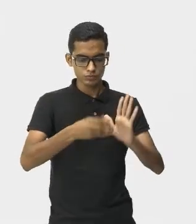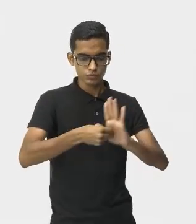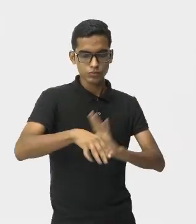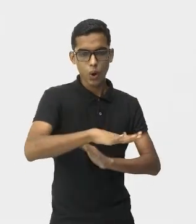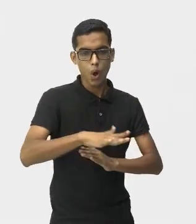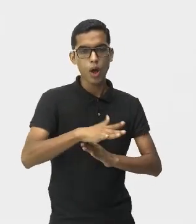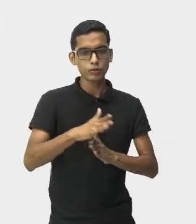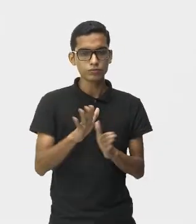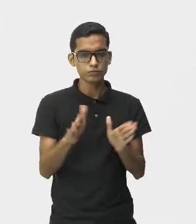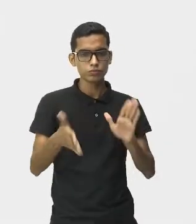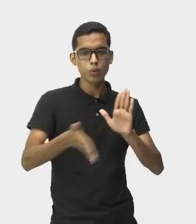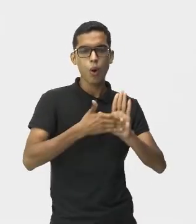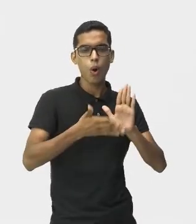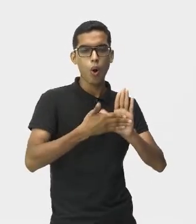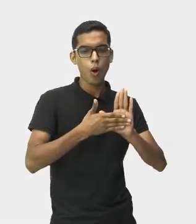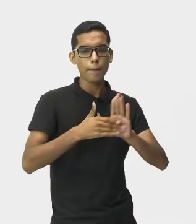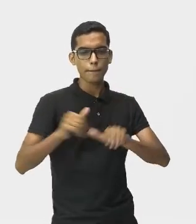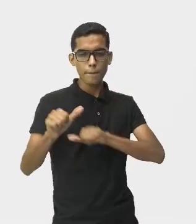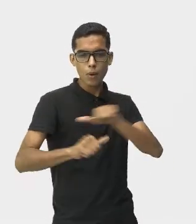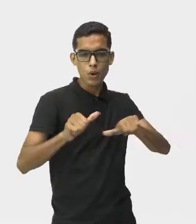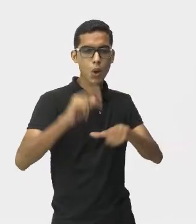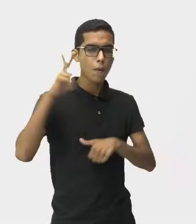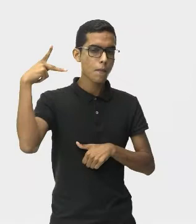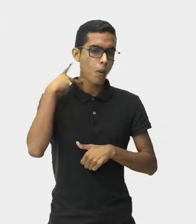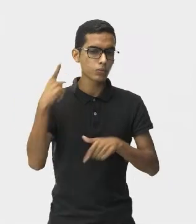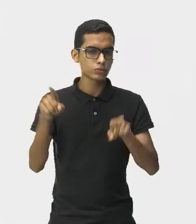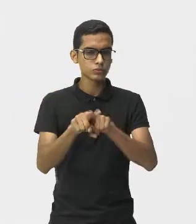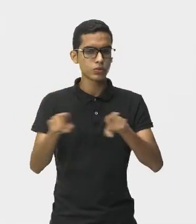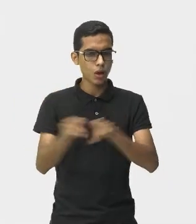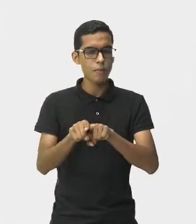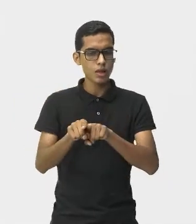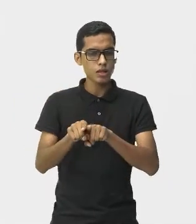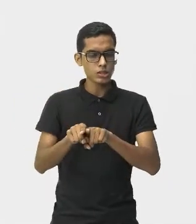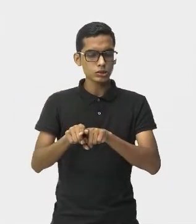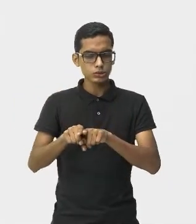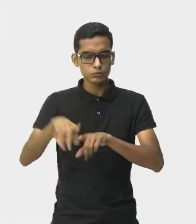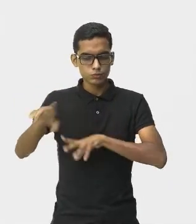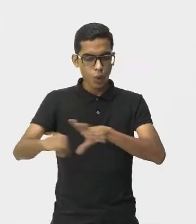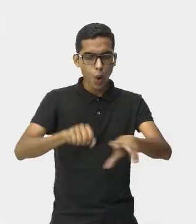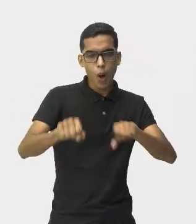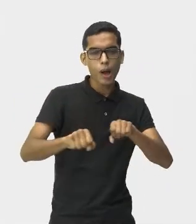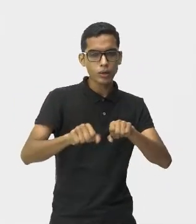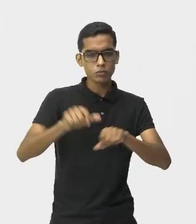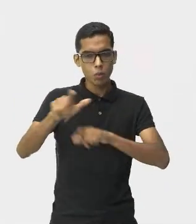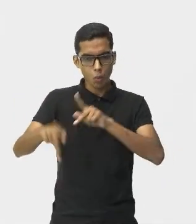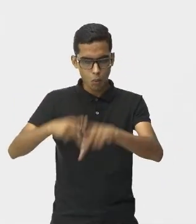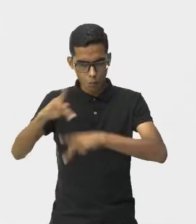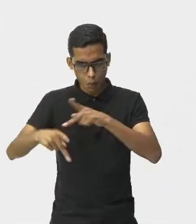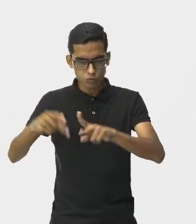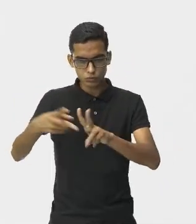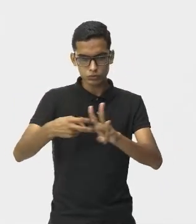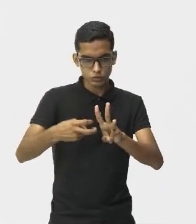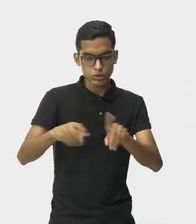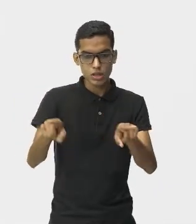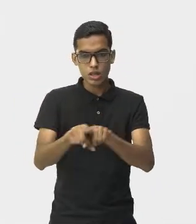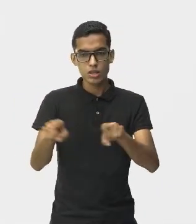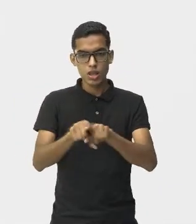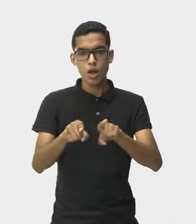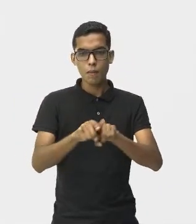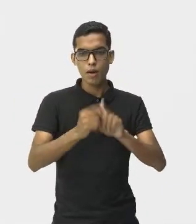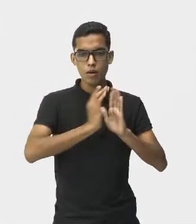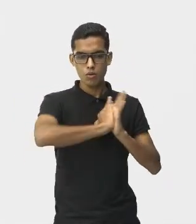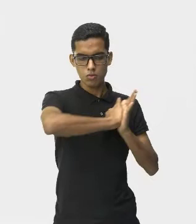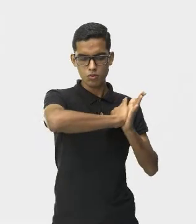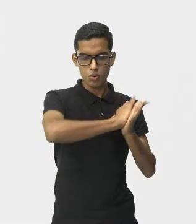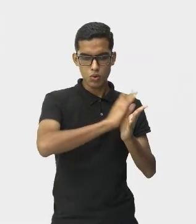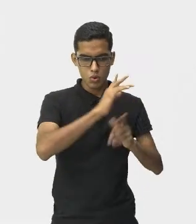de recrutamento de força de trabalho indígenas com a extinção da escravidão. Ou seja,